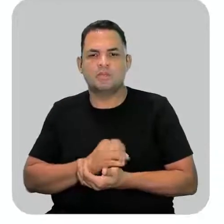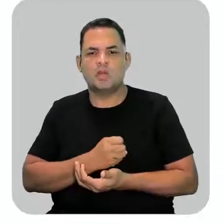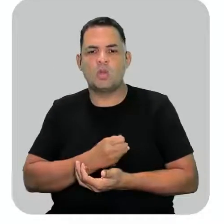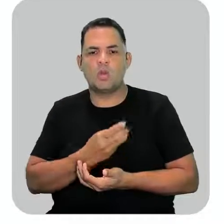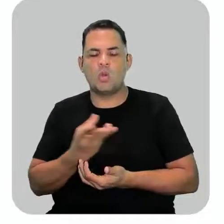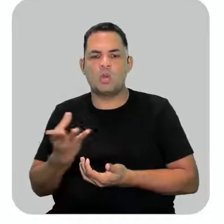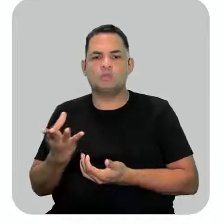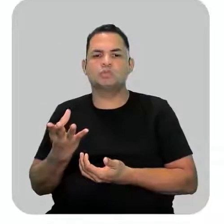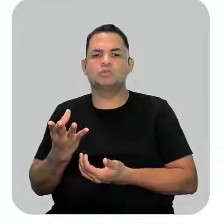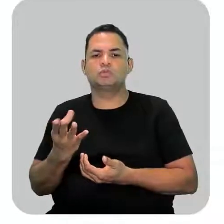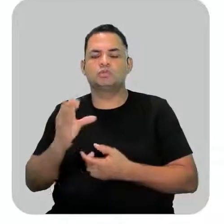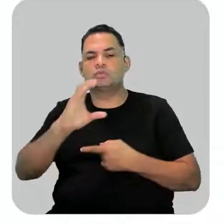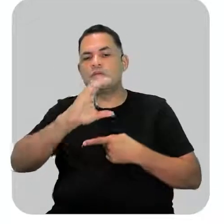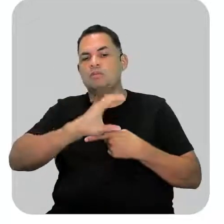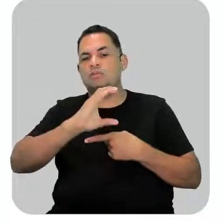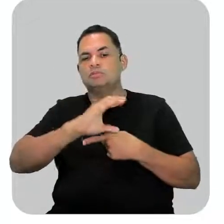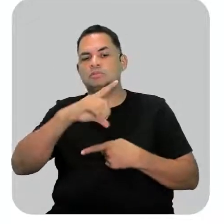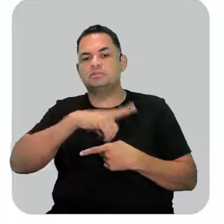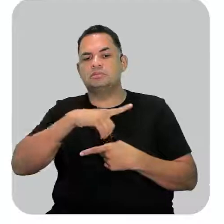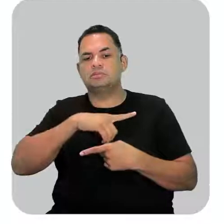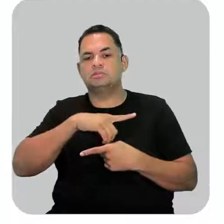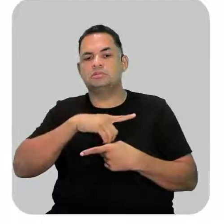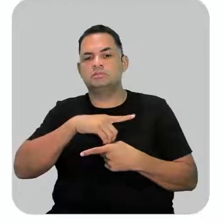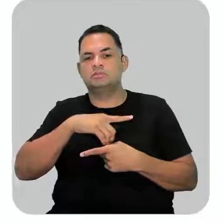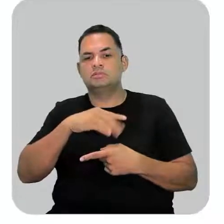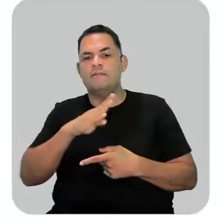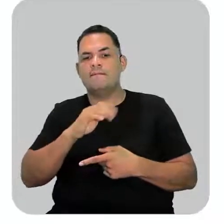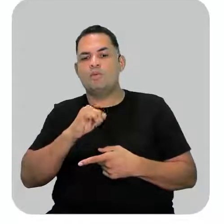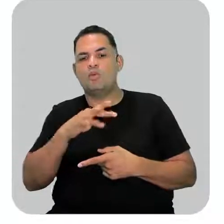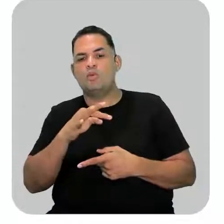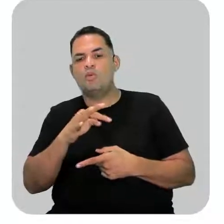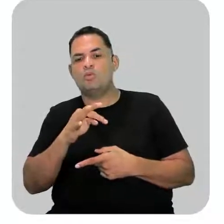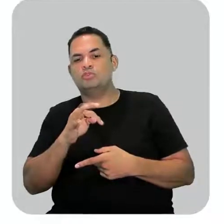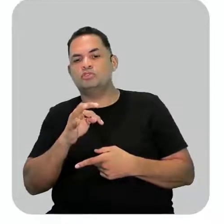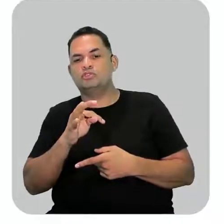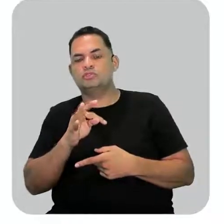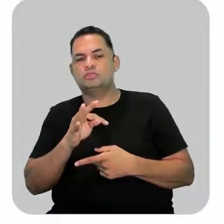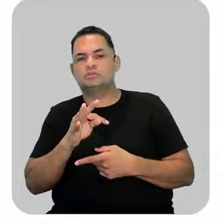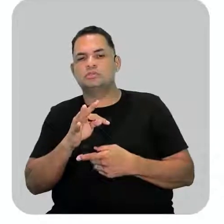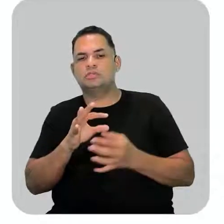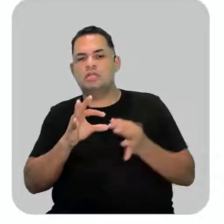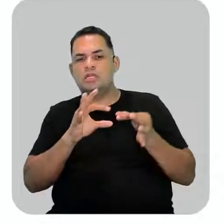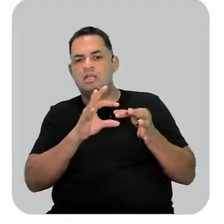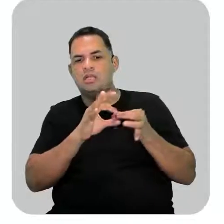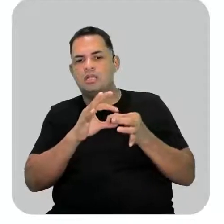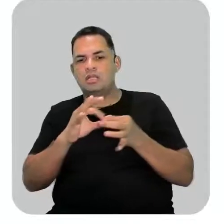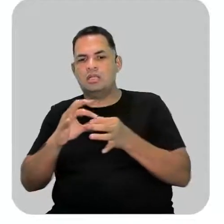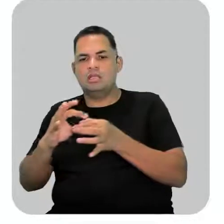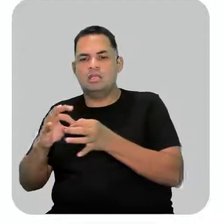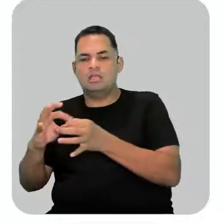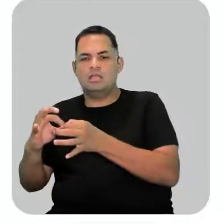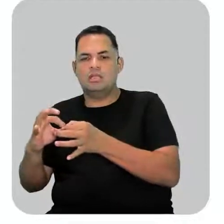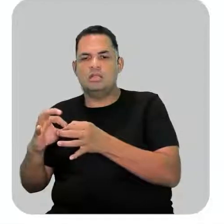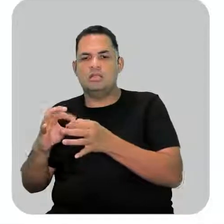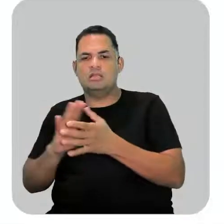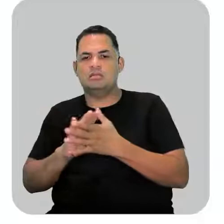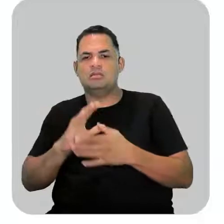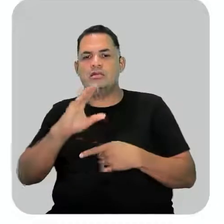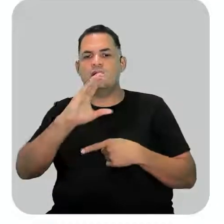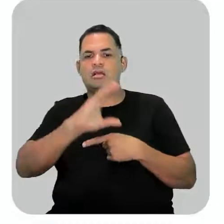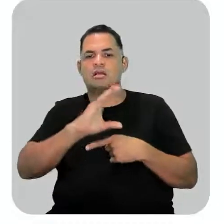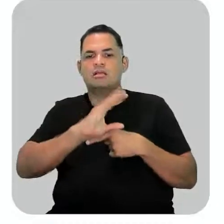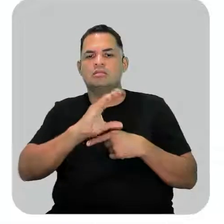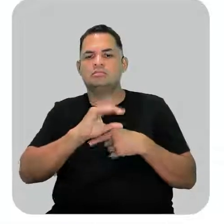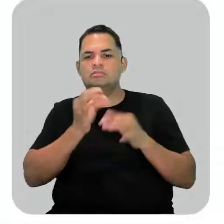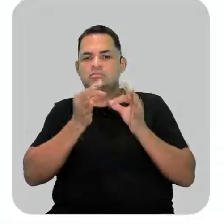quantos carbonos tem, nós vimos que tem 4, então vai ficar but. Como as ligações aqui, ó, entre os átomos de carbono são todas do